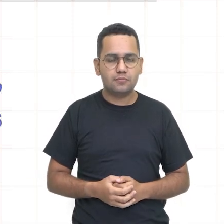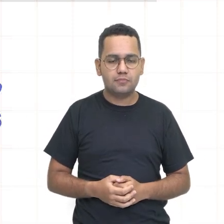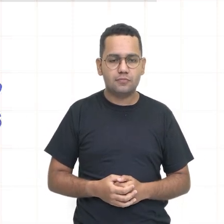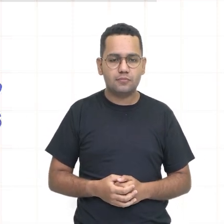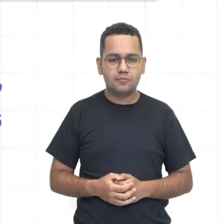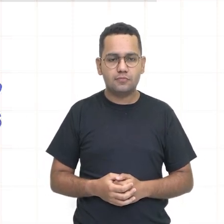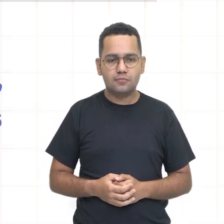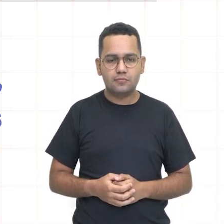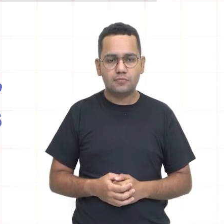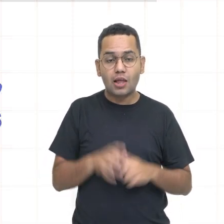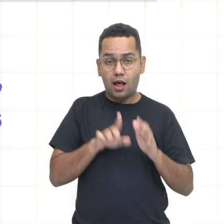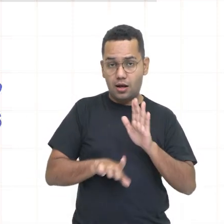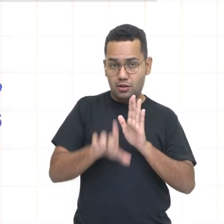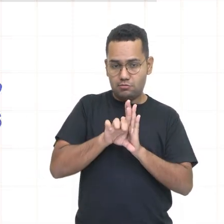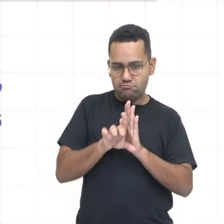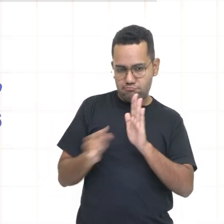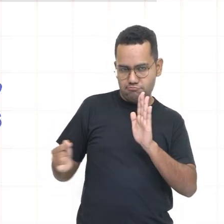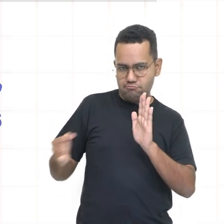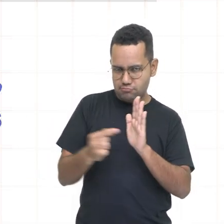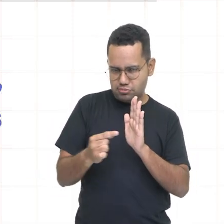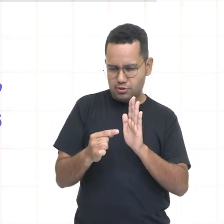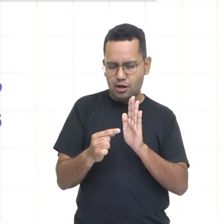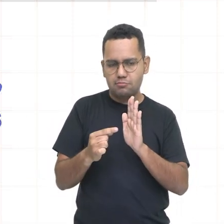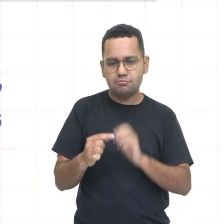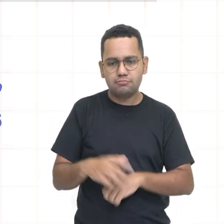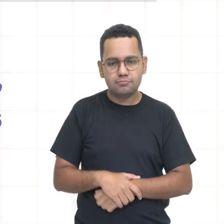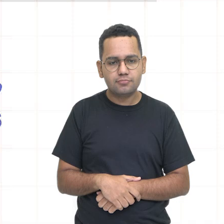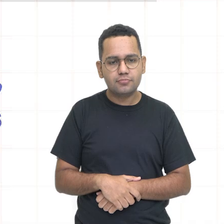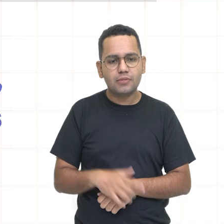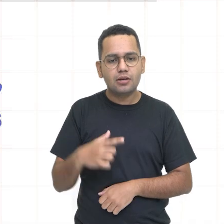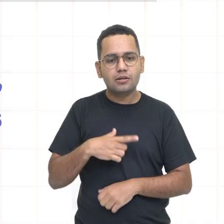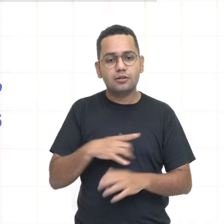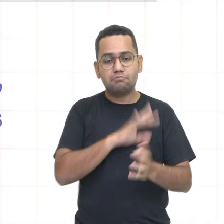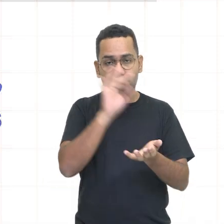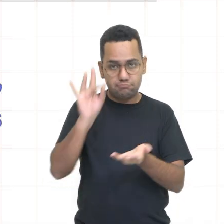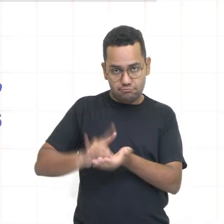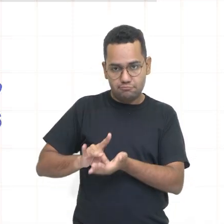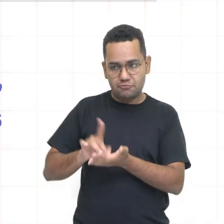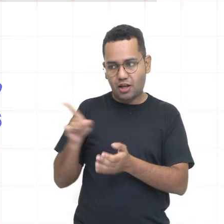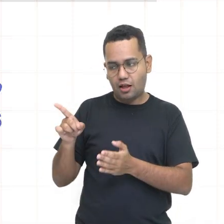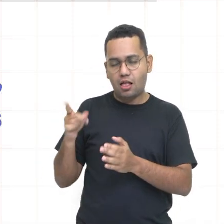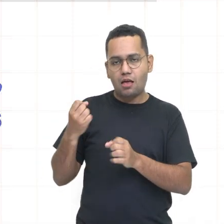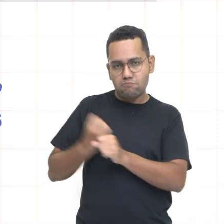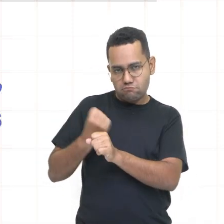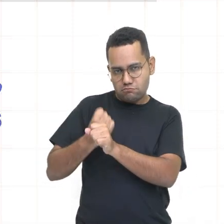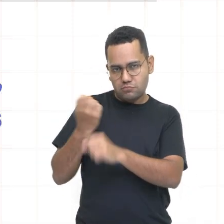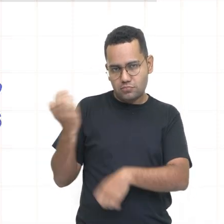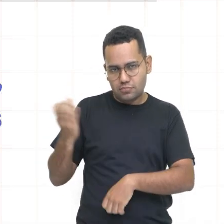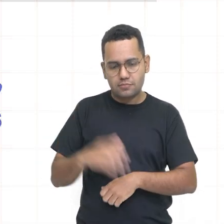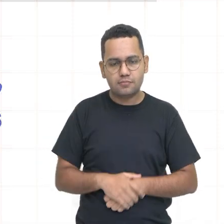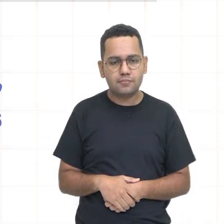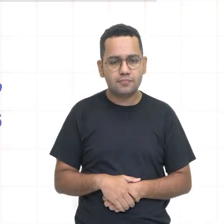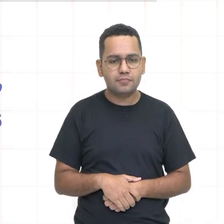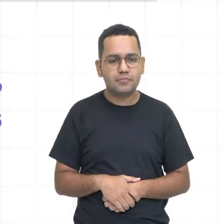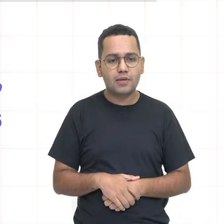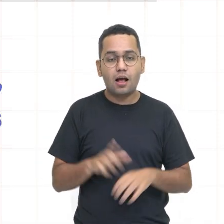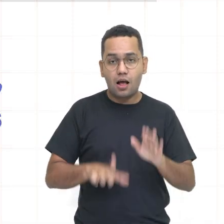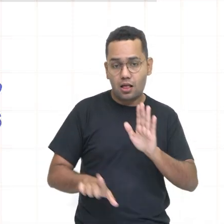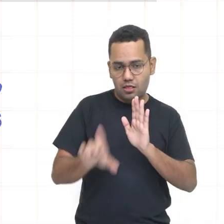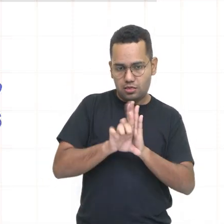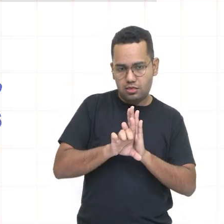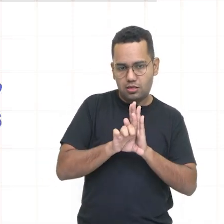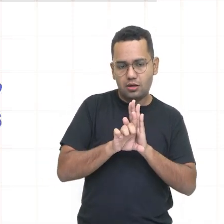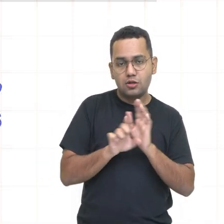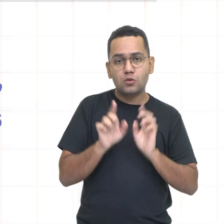1957. Essa é a lei que institui a Zona Franca de Manaus, galera. Lei 3.173,